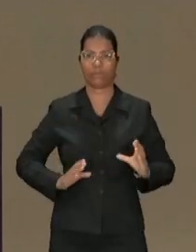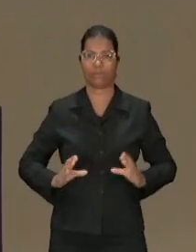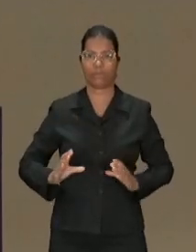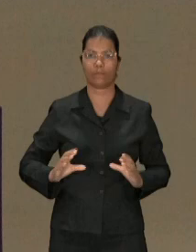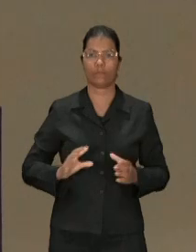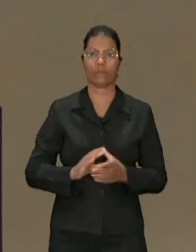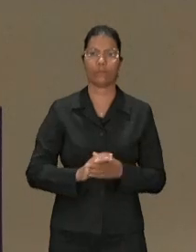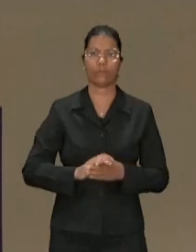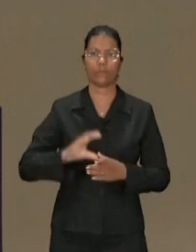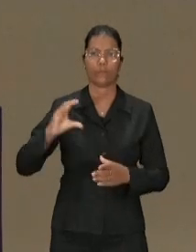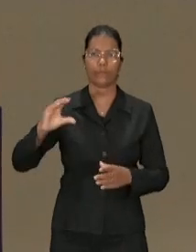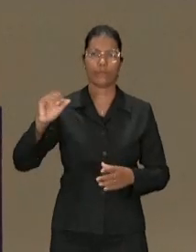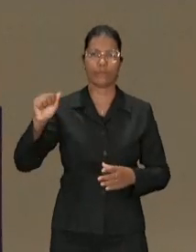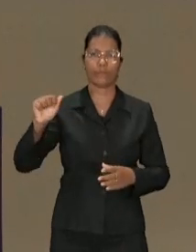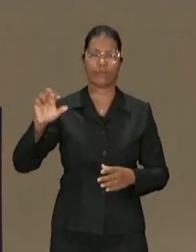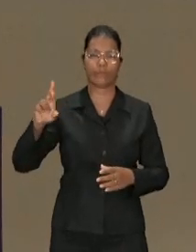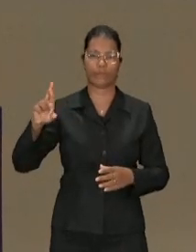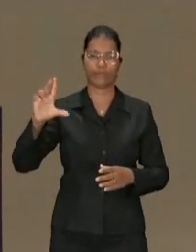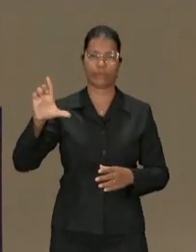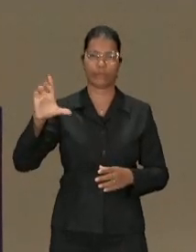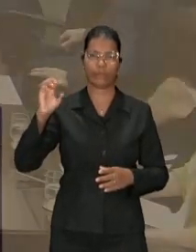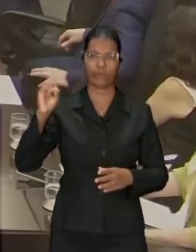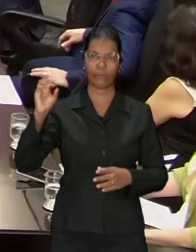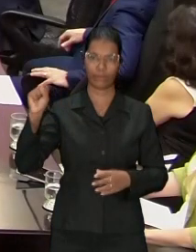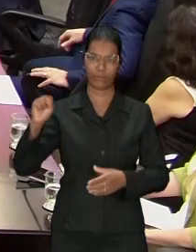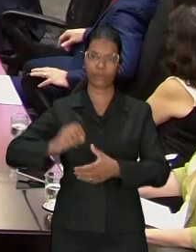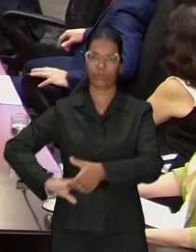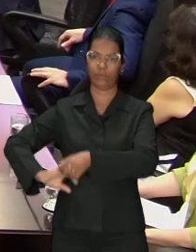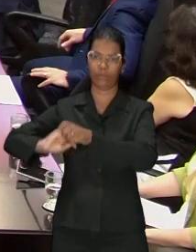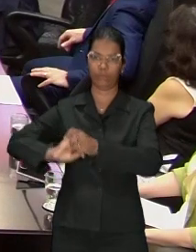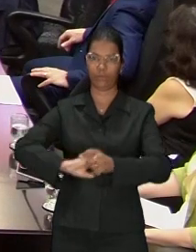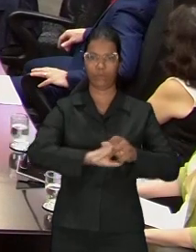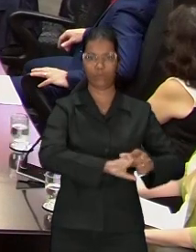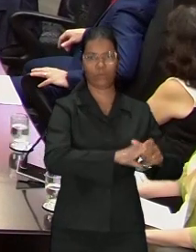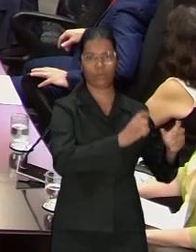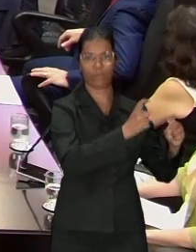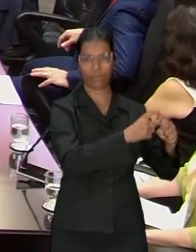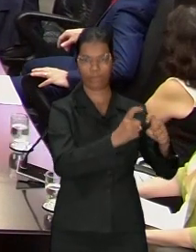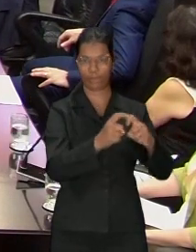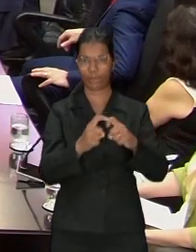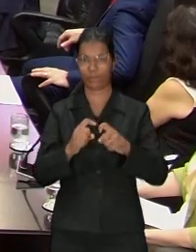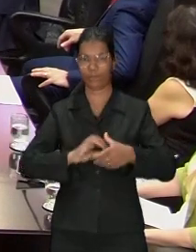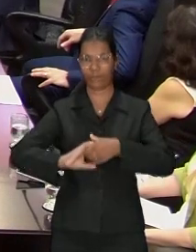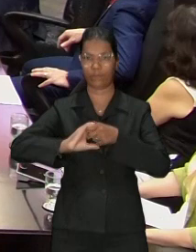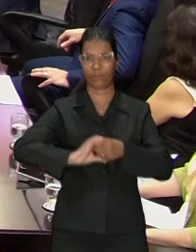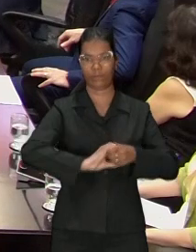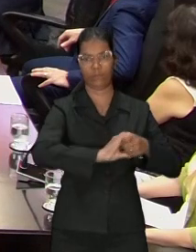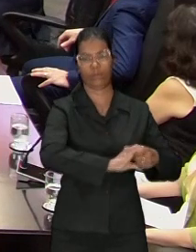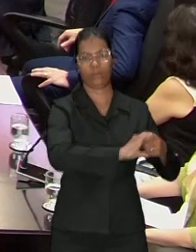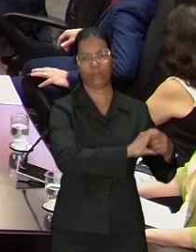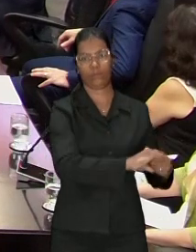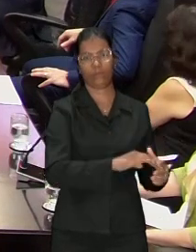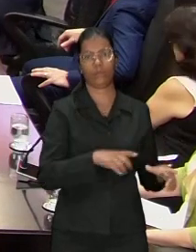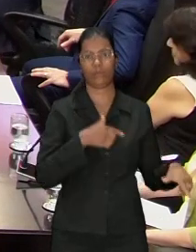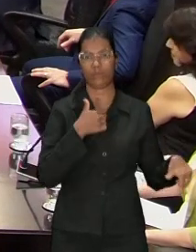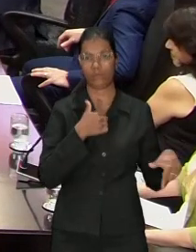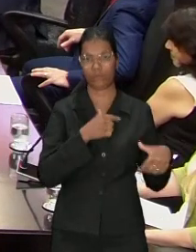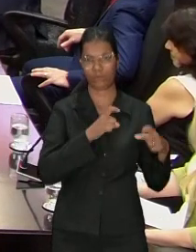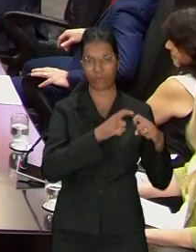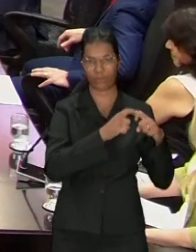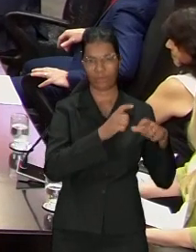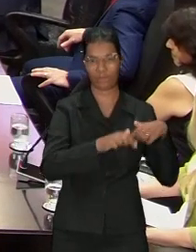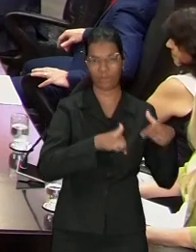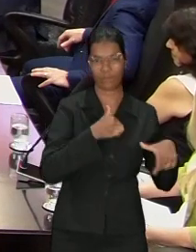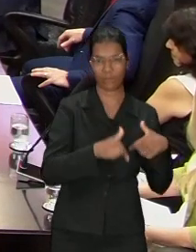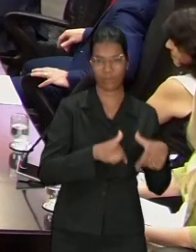Boré, presidente da Unimed, cumprimento todos os médicos que realizam um trabalho tão magnífico, inclusive do meu